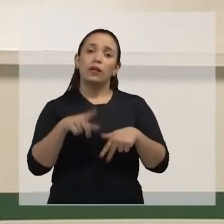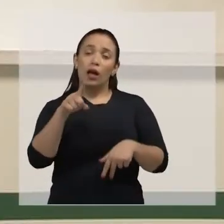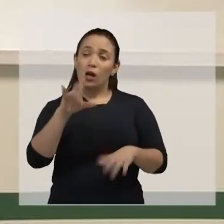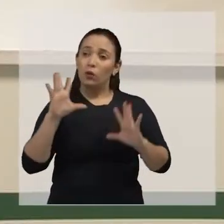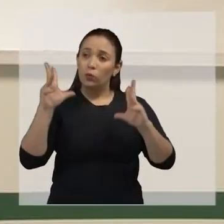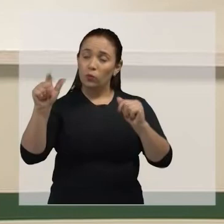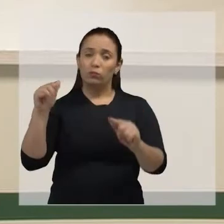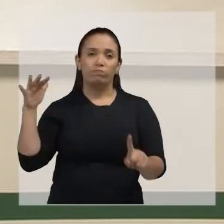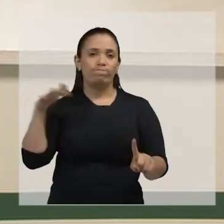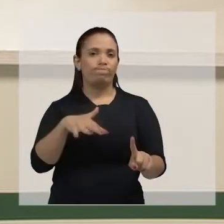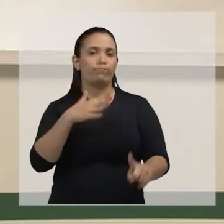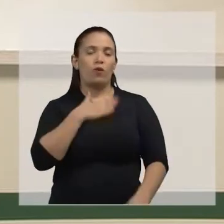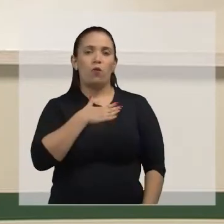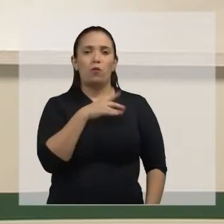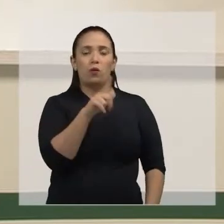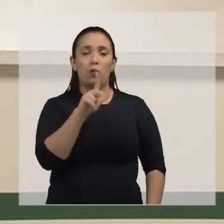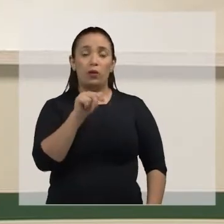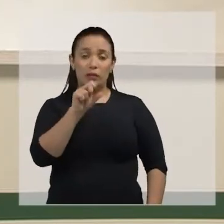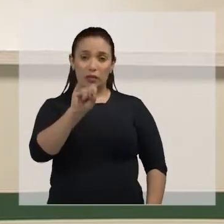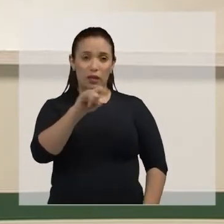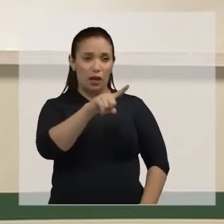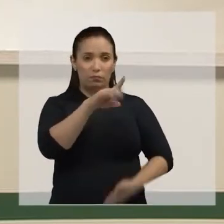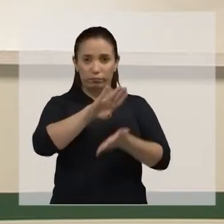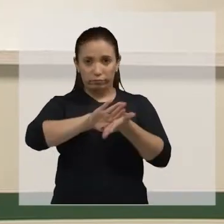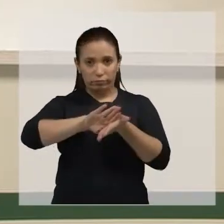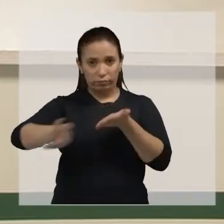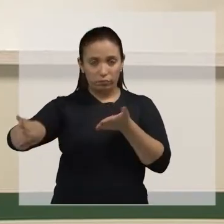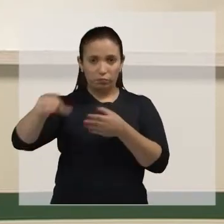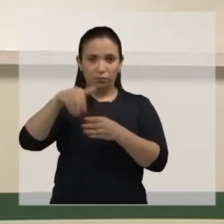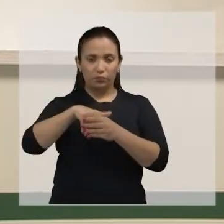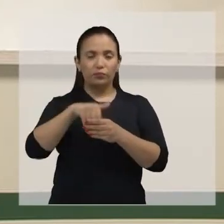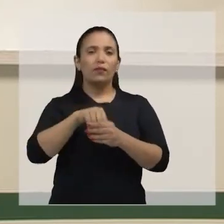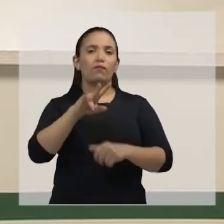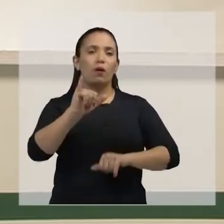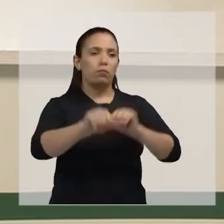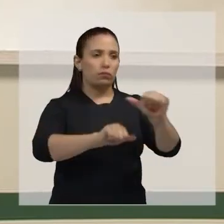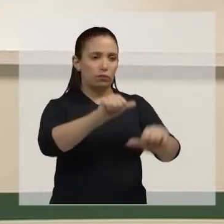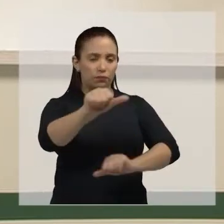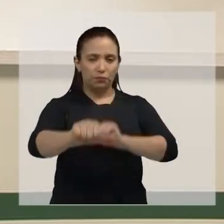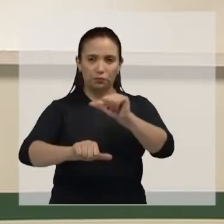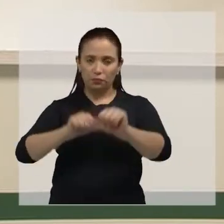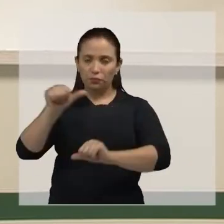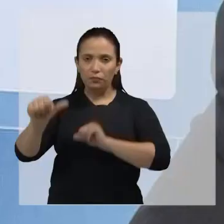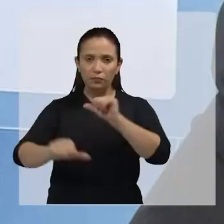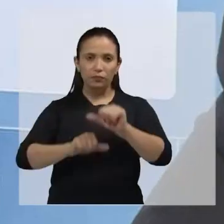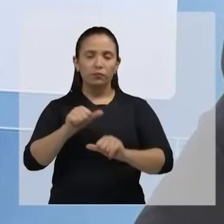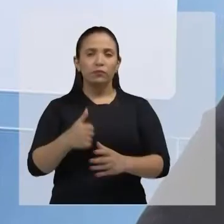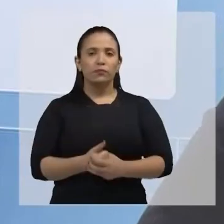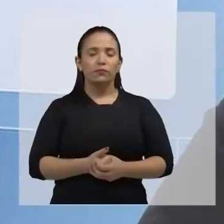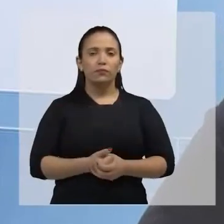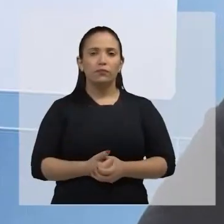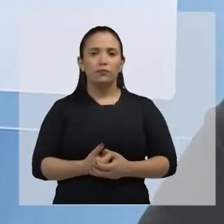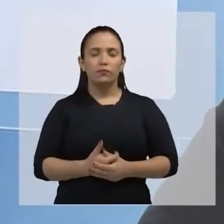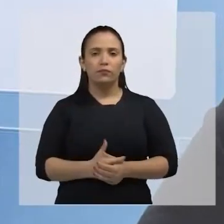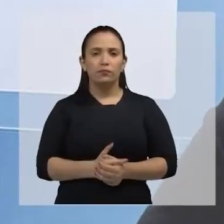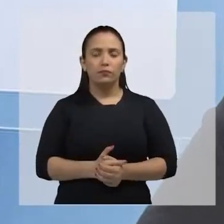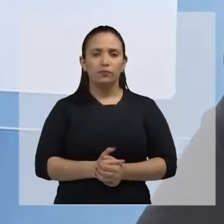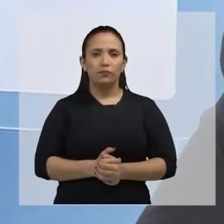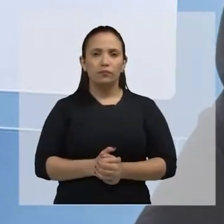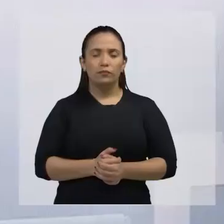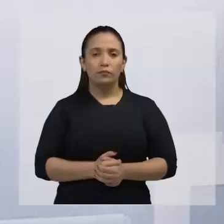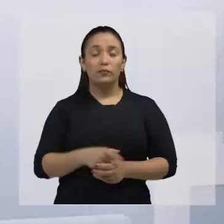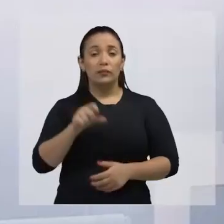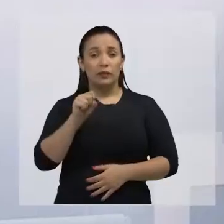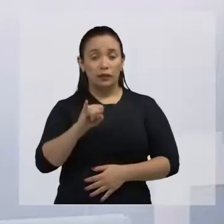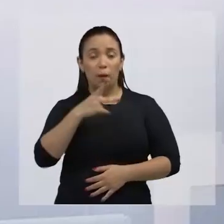força. E por isso que o Lula saindo do Senado, como o Luiz está avaliando aí, mexe com tudo, né? Mexe com tudo justamente por isso. E se a direção